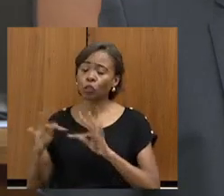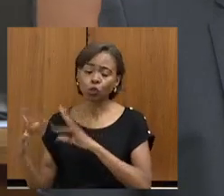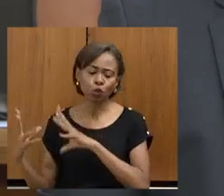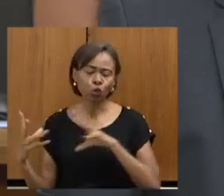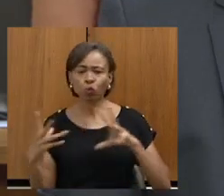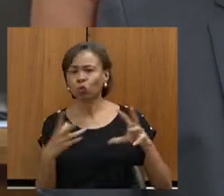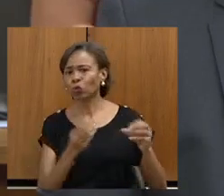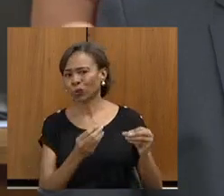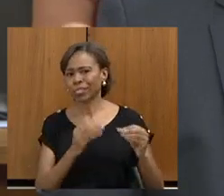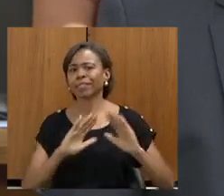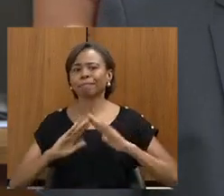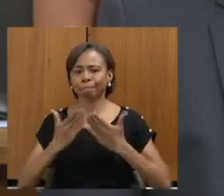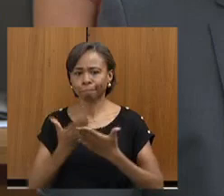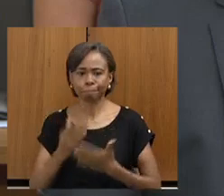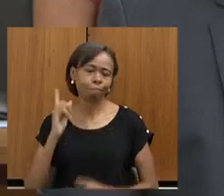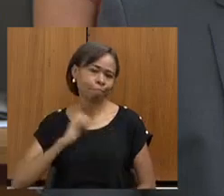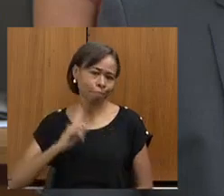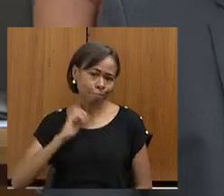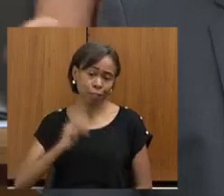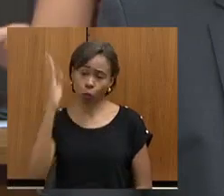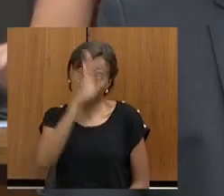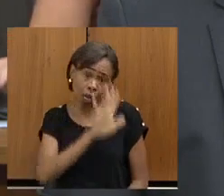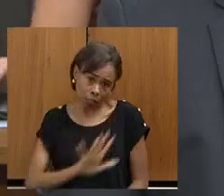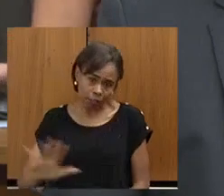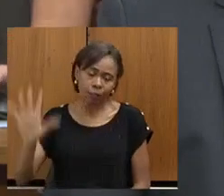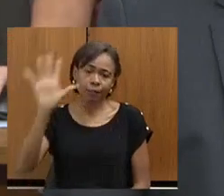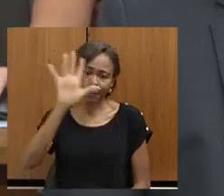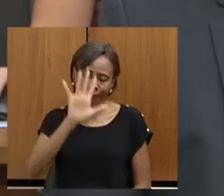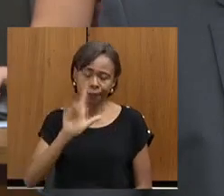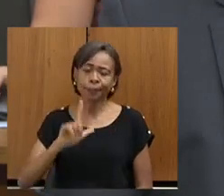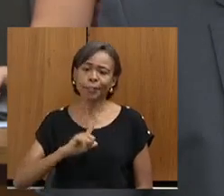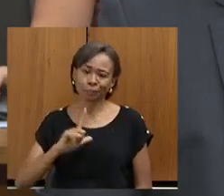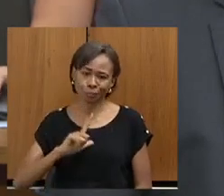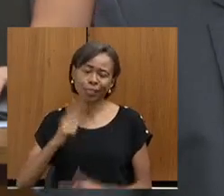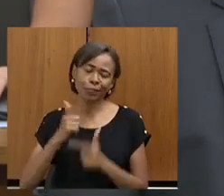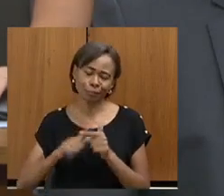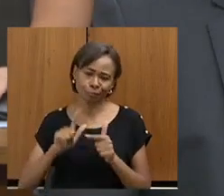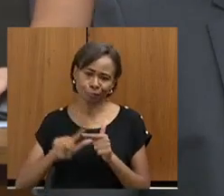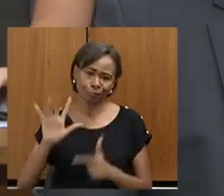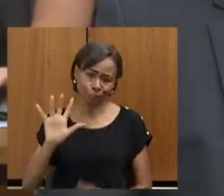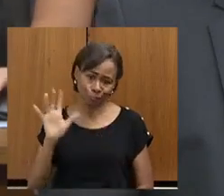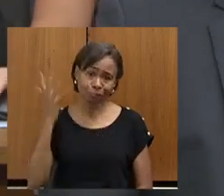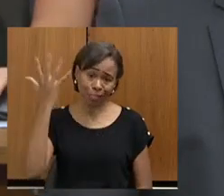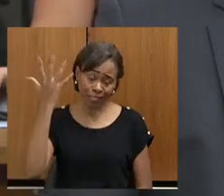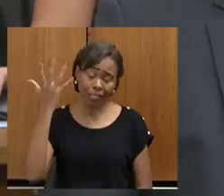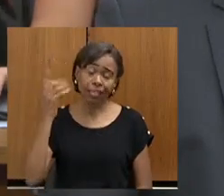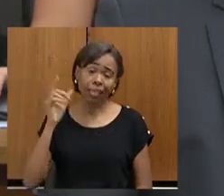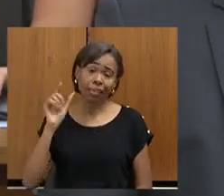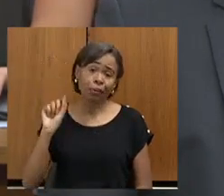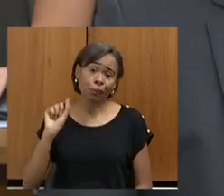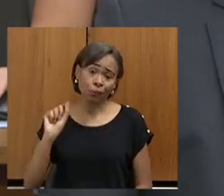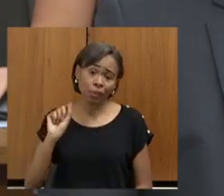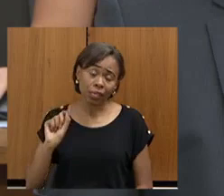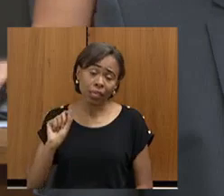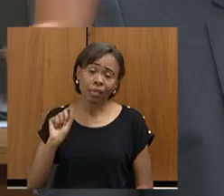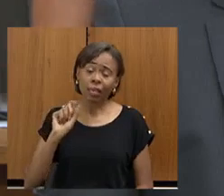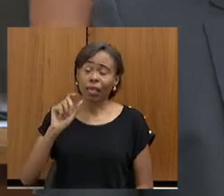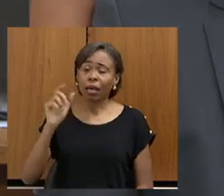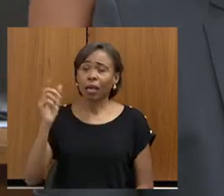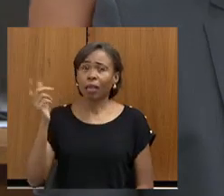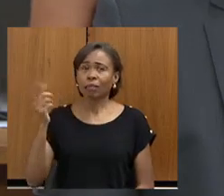escolas, de Minas Gerais, do Brasil, onde a gente percebe o agravamento da violência